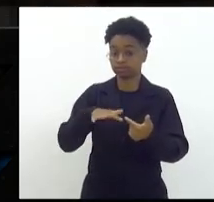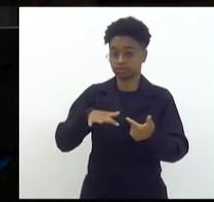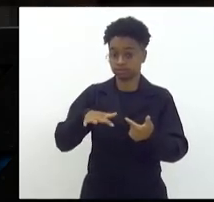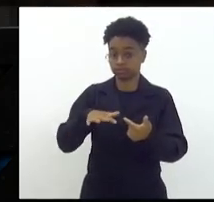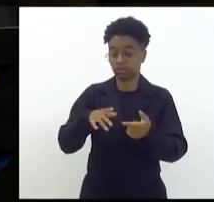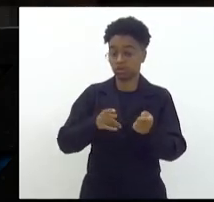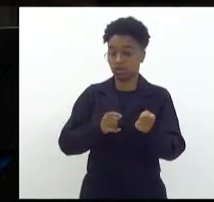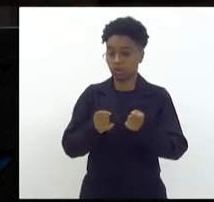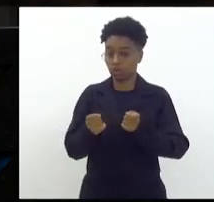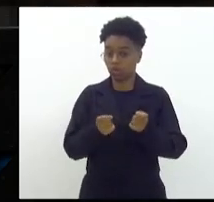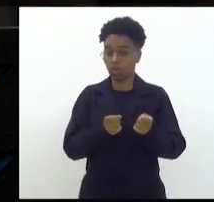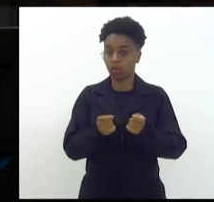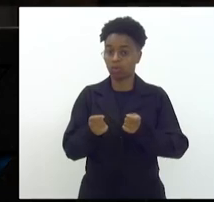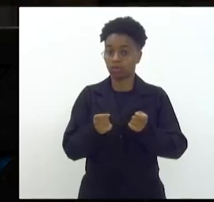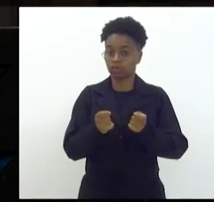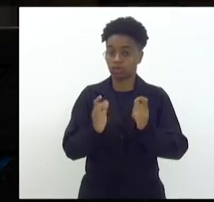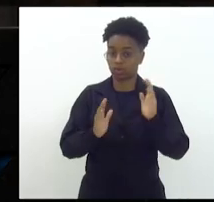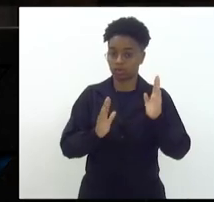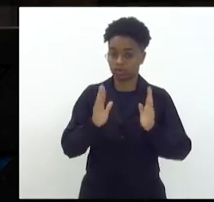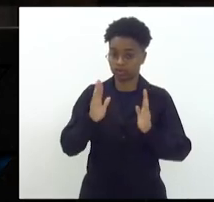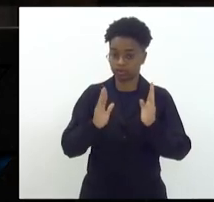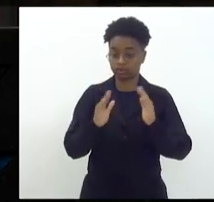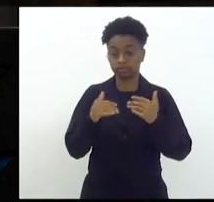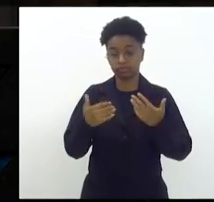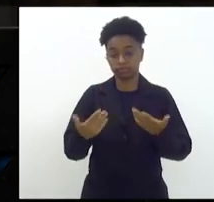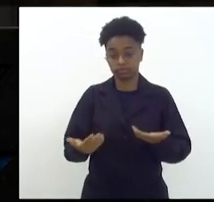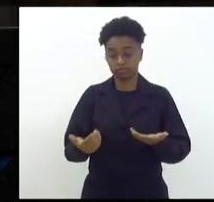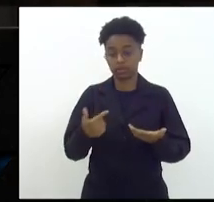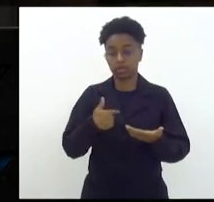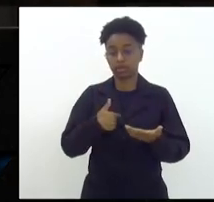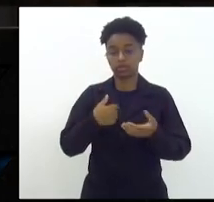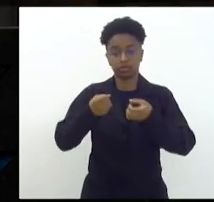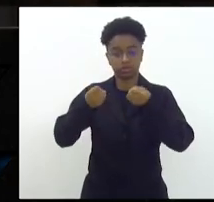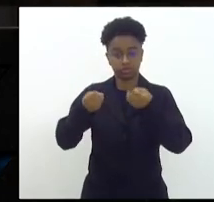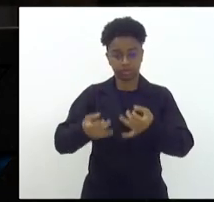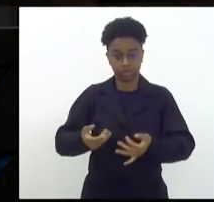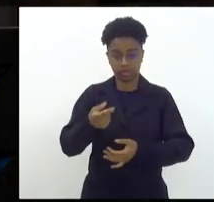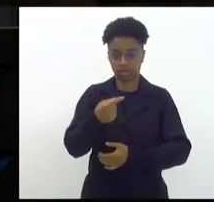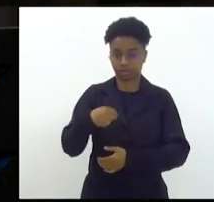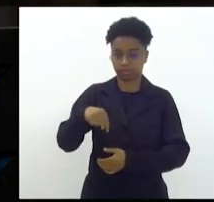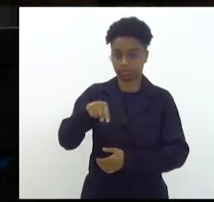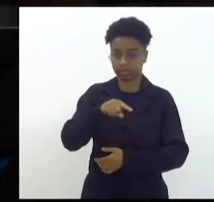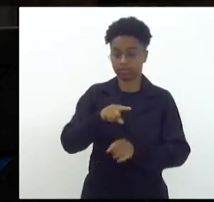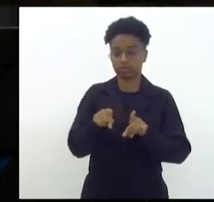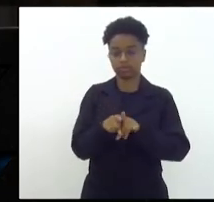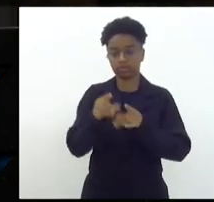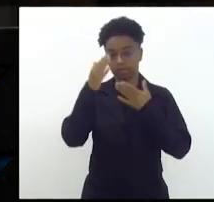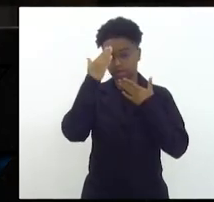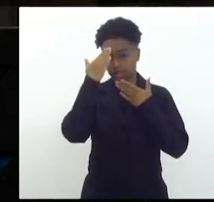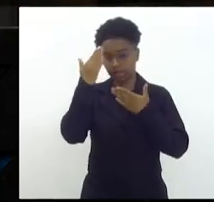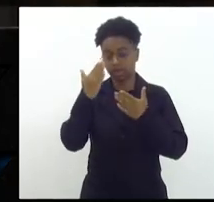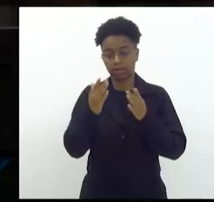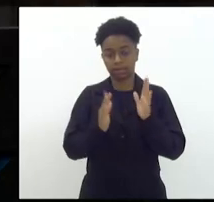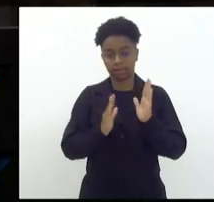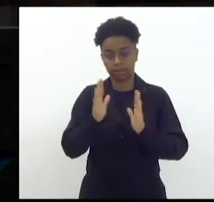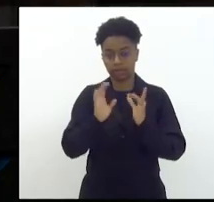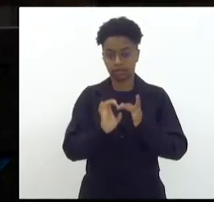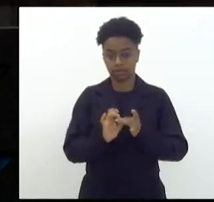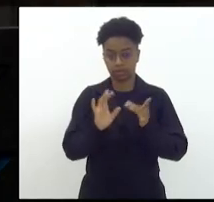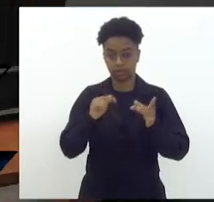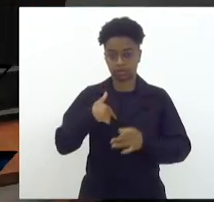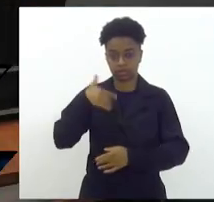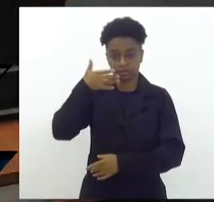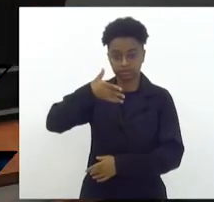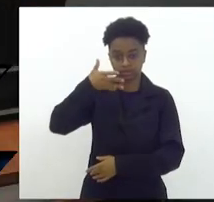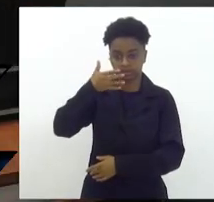o controle do regime não queria dar só essas explicações e agradecer o tempo que me foi concedido